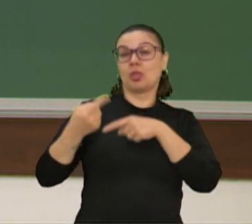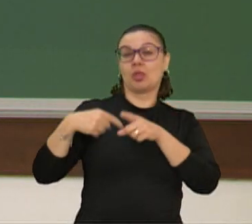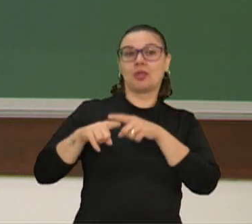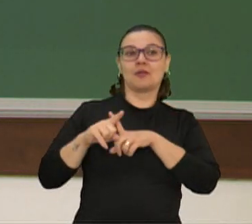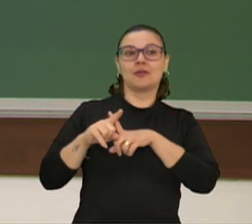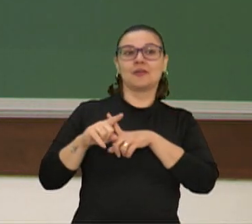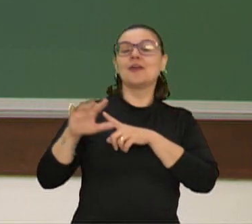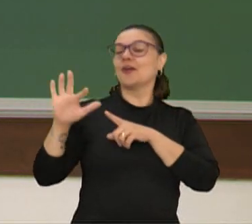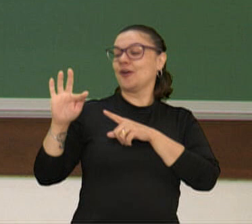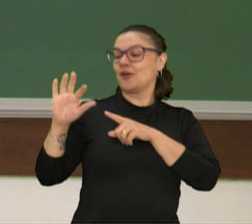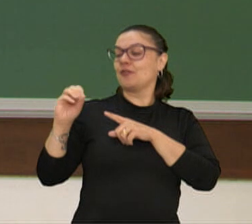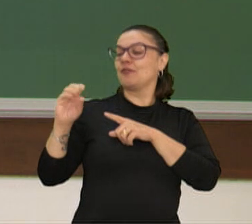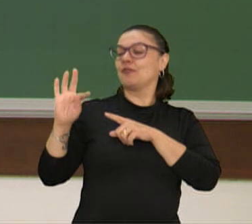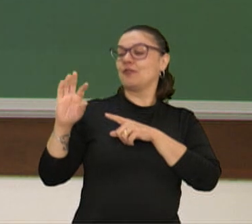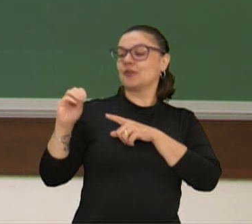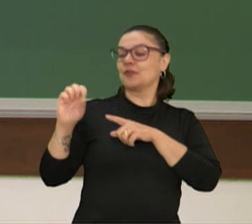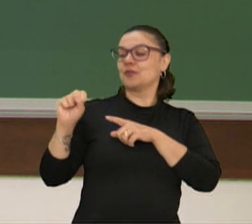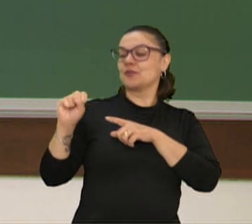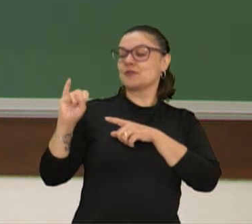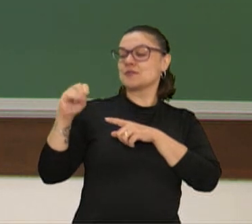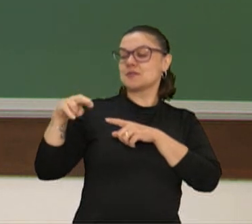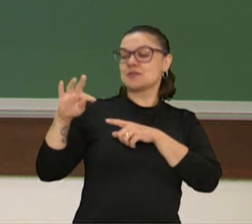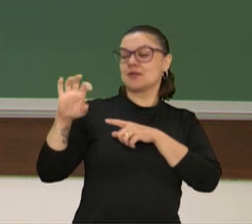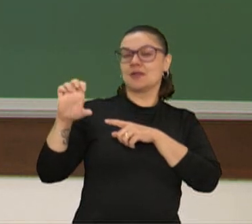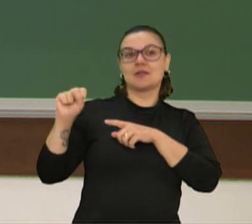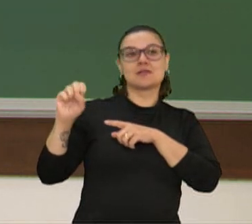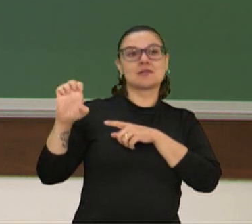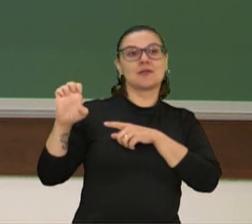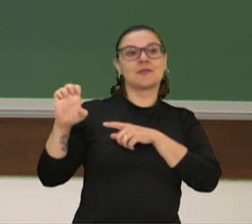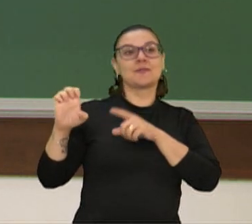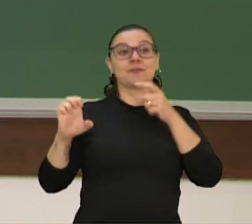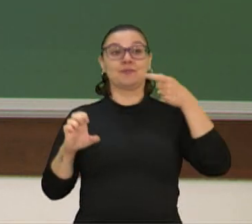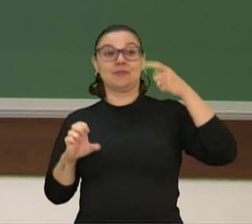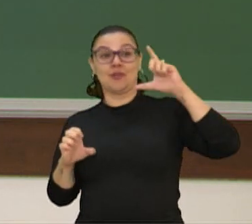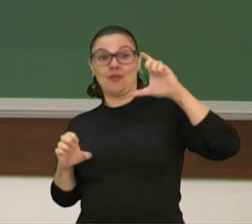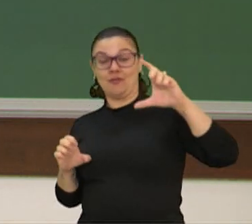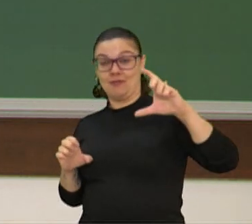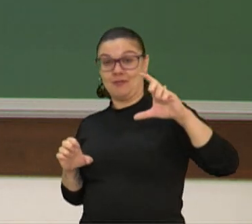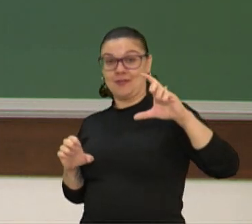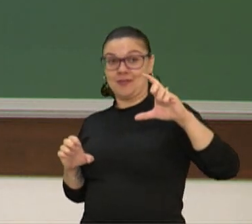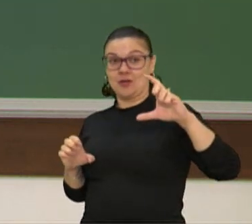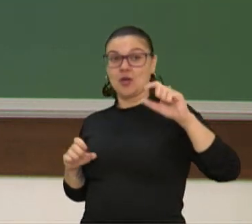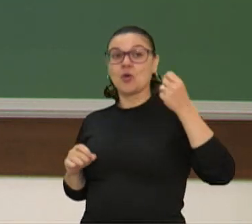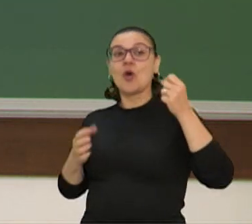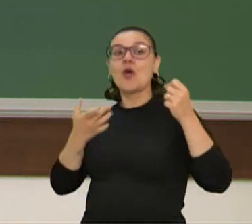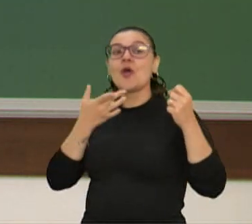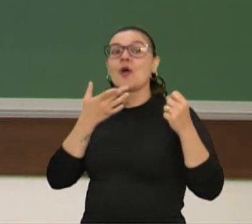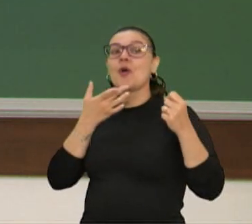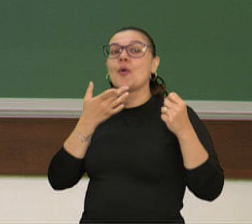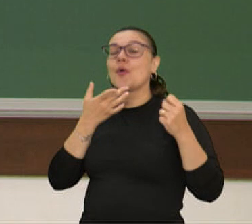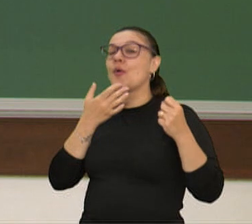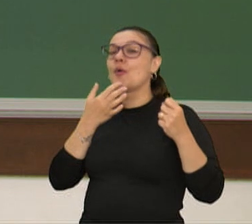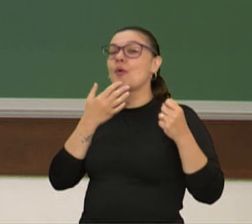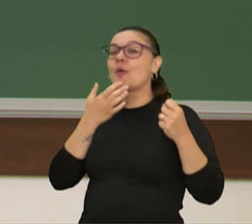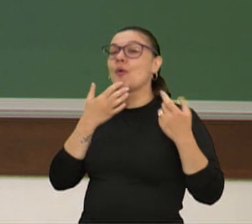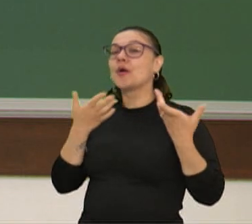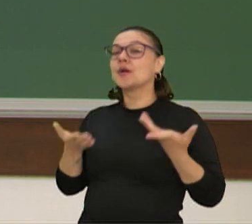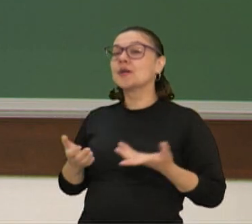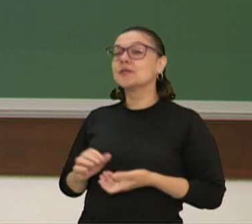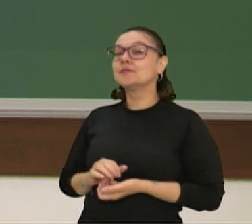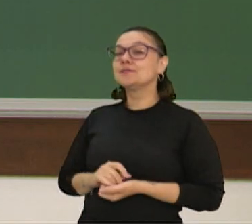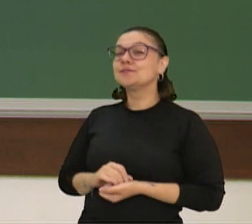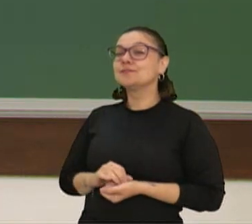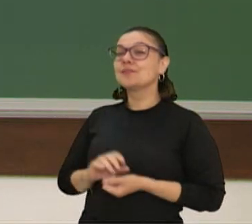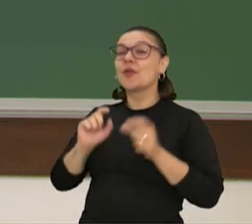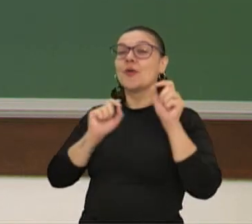processo? Fotossíntese. Ótimo, estamos aqui, ó. Contém um pigmento. O que dá cor para o cloroplasto?